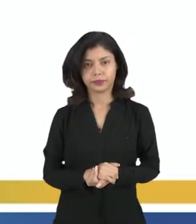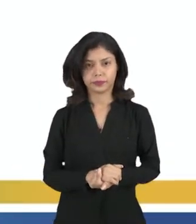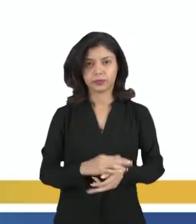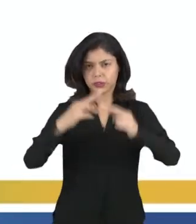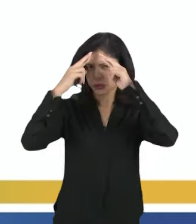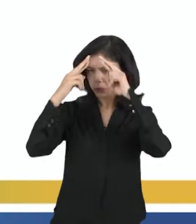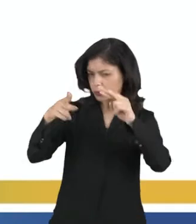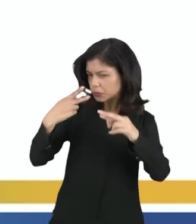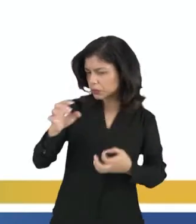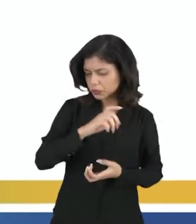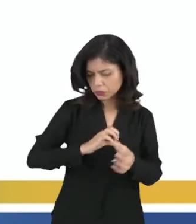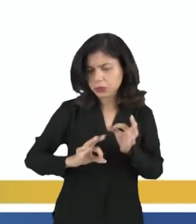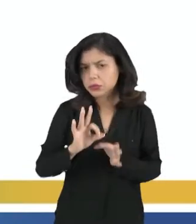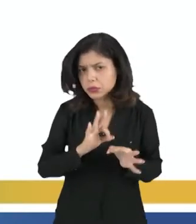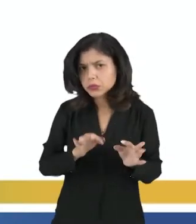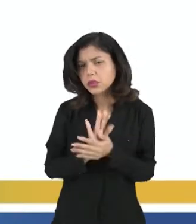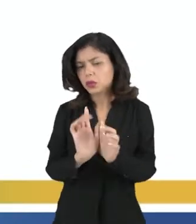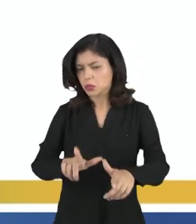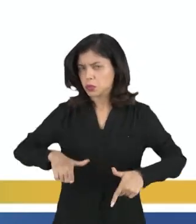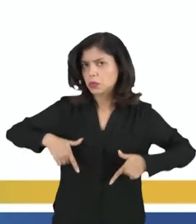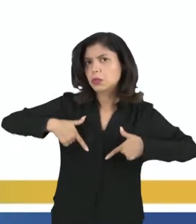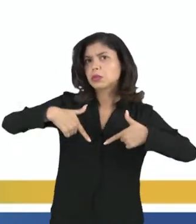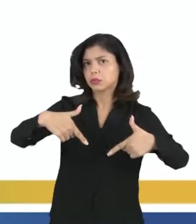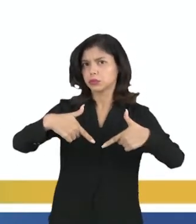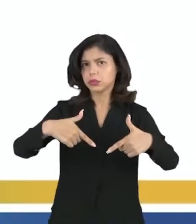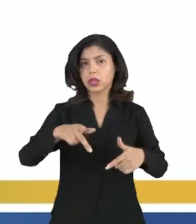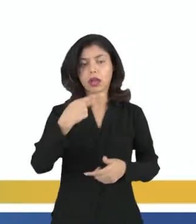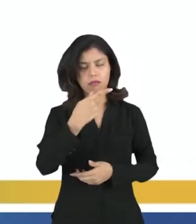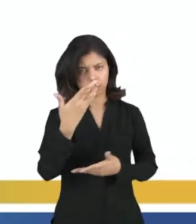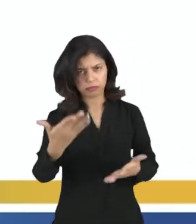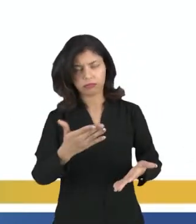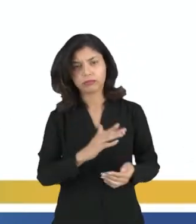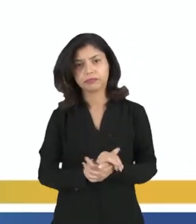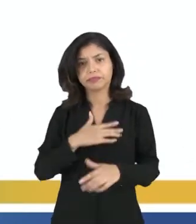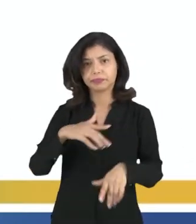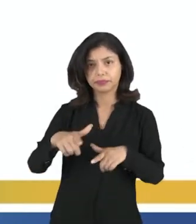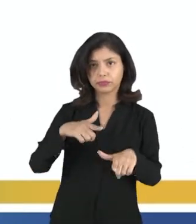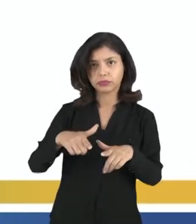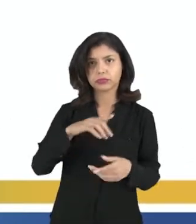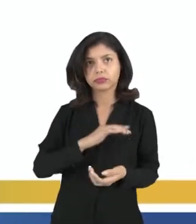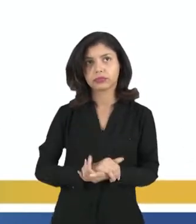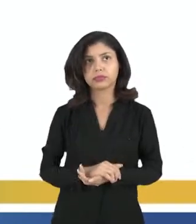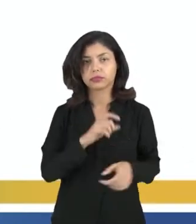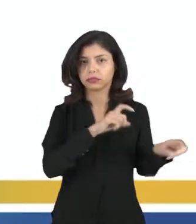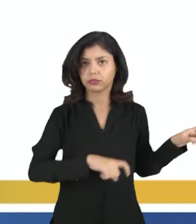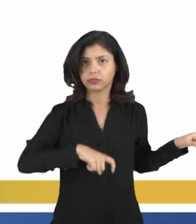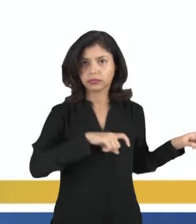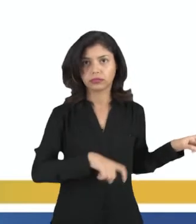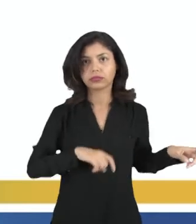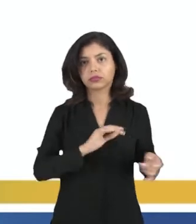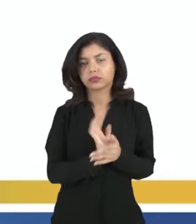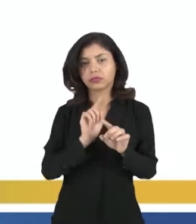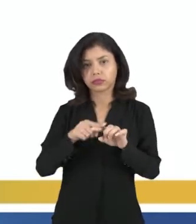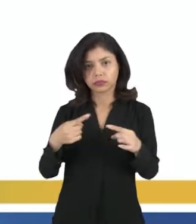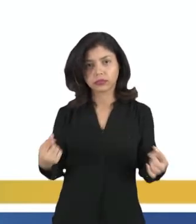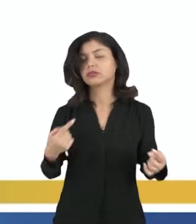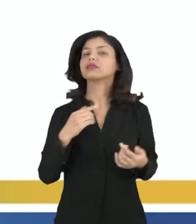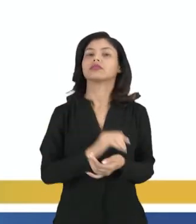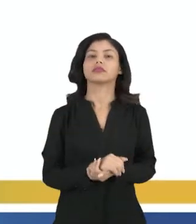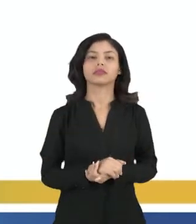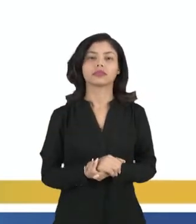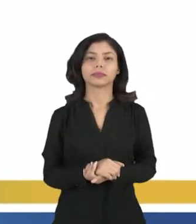à organização e à luta mesmo propriamente dita dos trabalhadores rurais. Mas